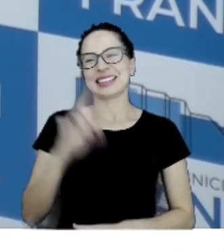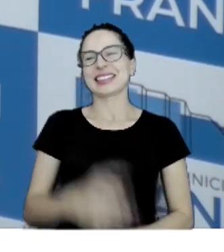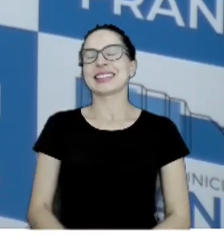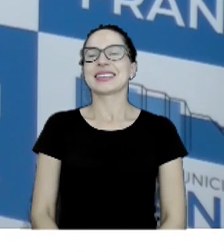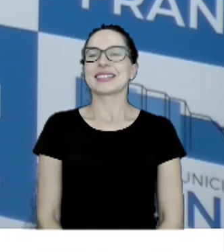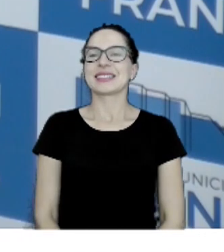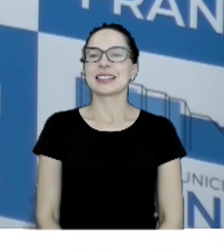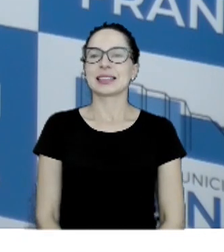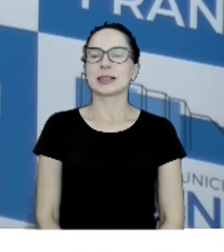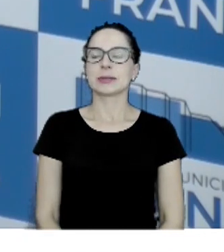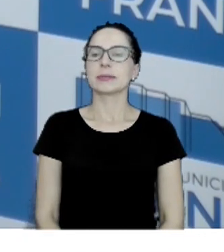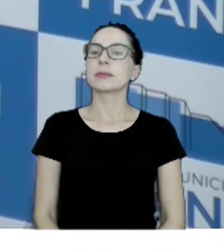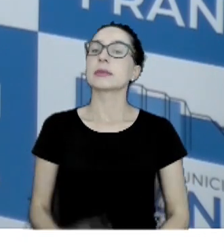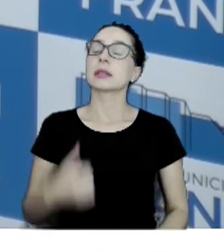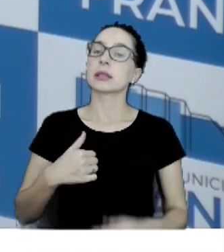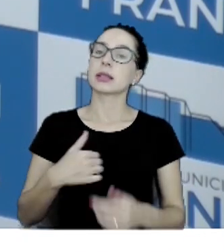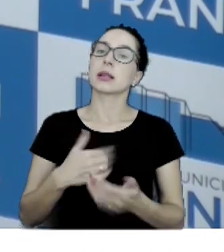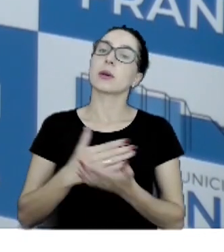Quero começar aqui